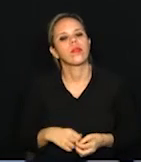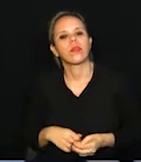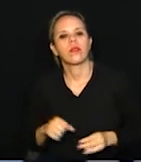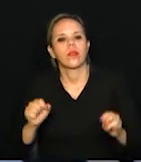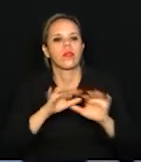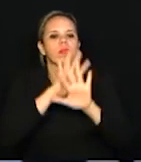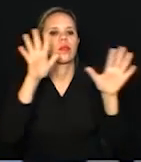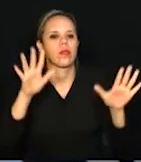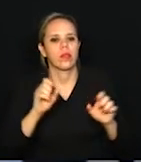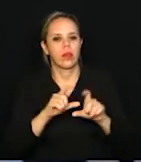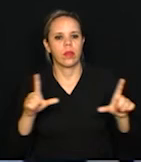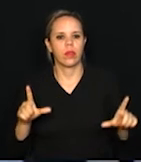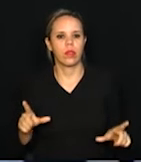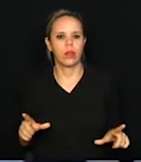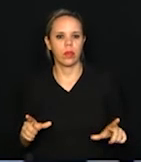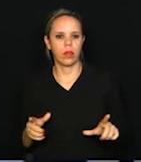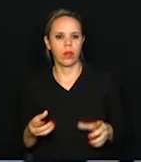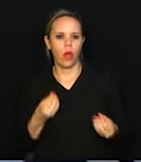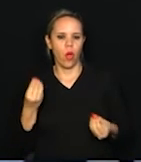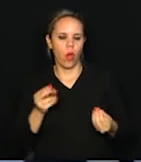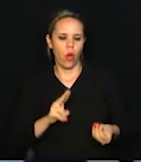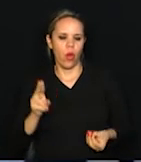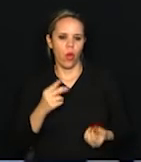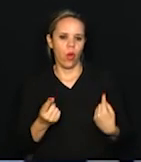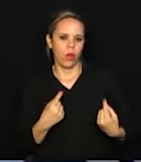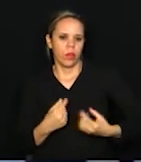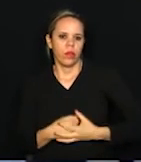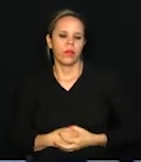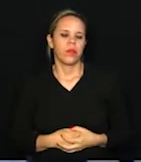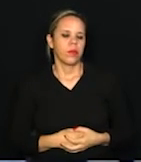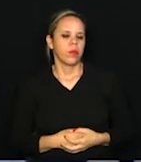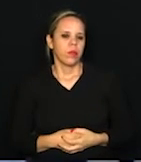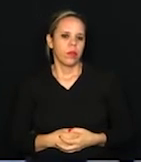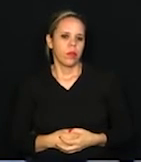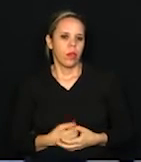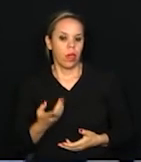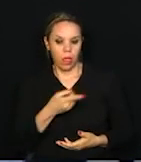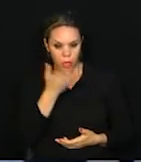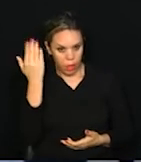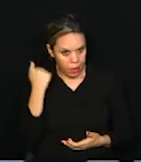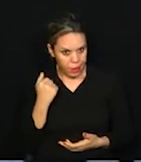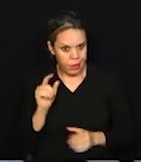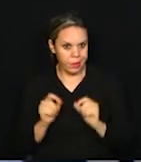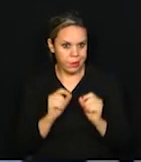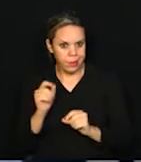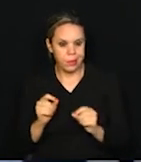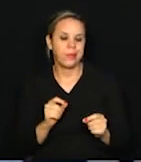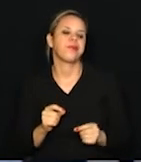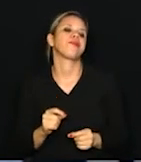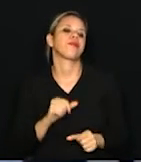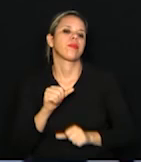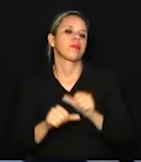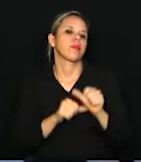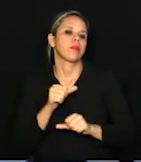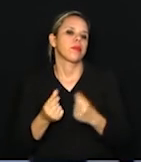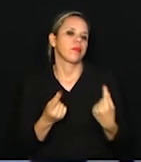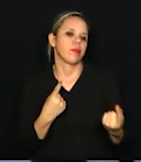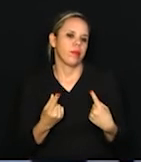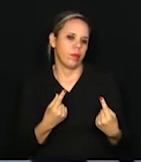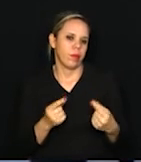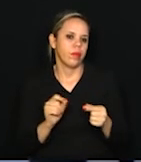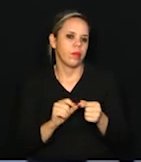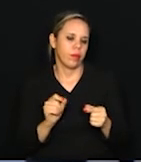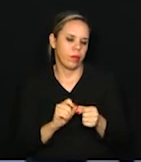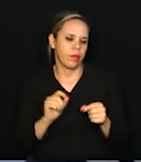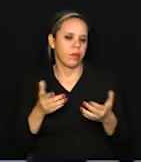clara a sinalização de como deve ser usada a via. Então, saibam, senhores, que as alterações da John Boyden Lock serão